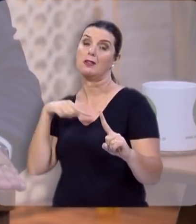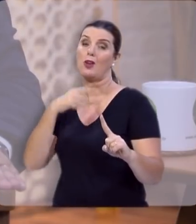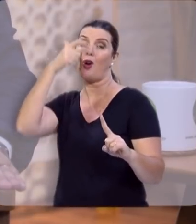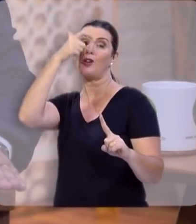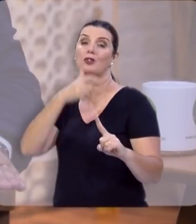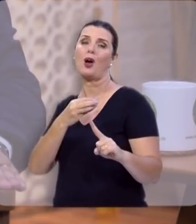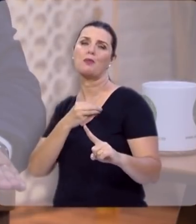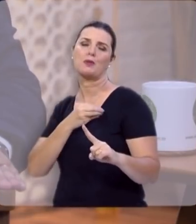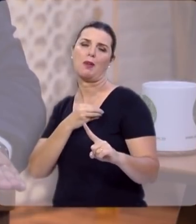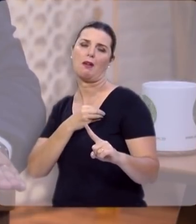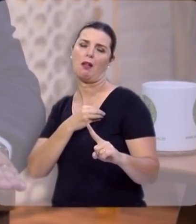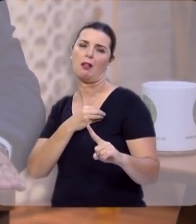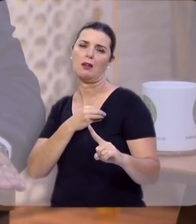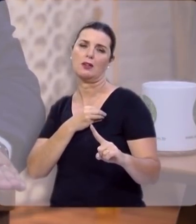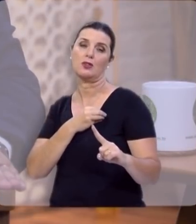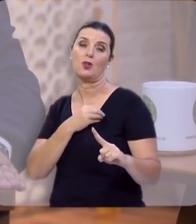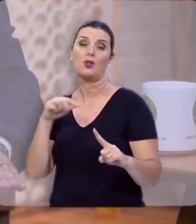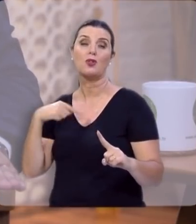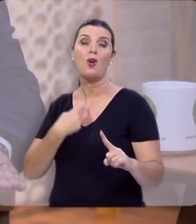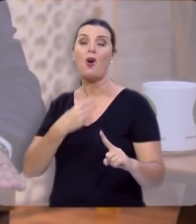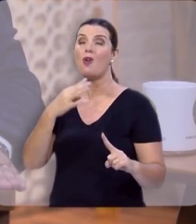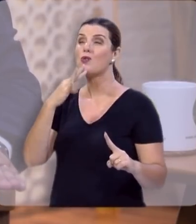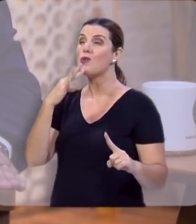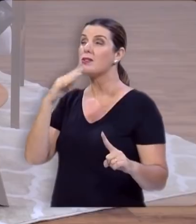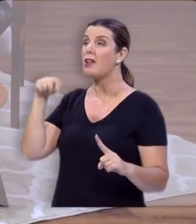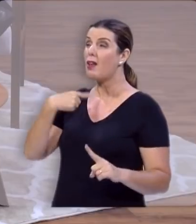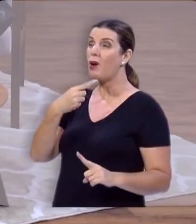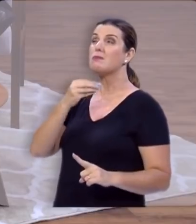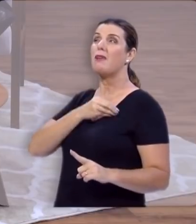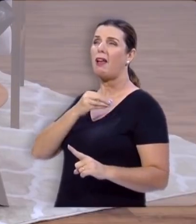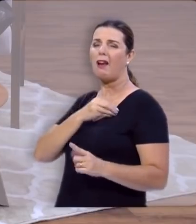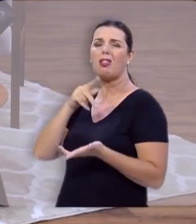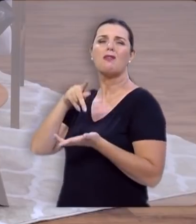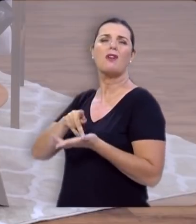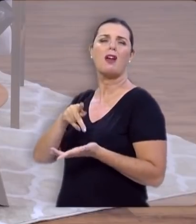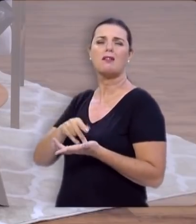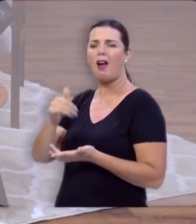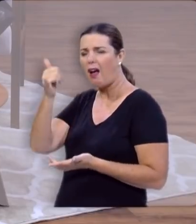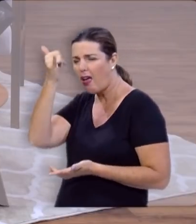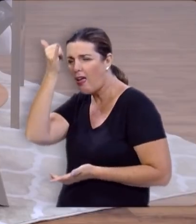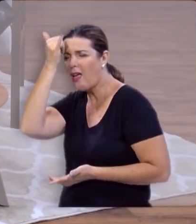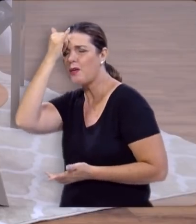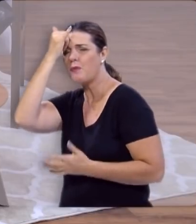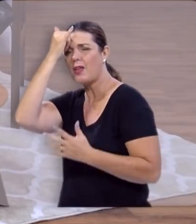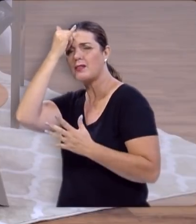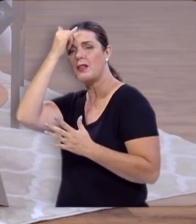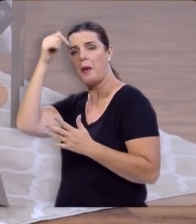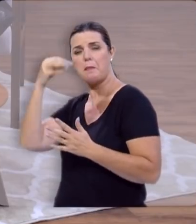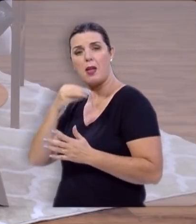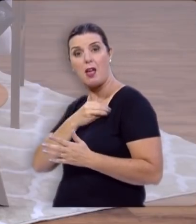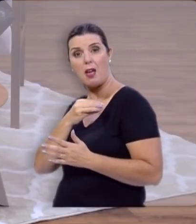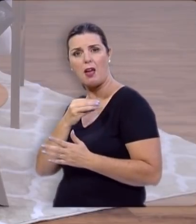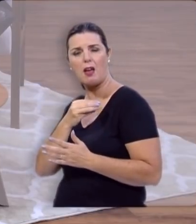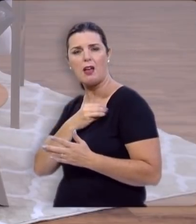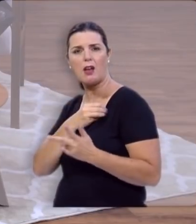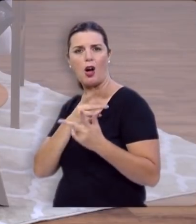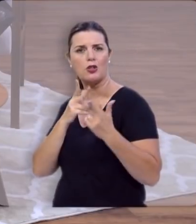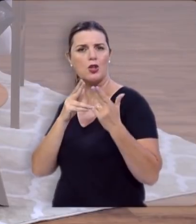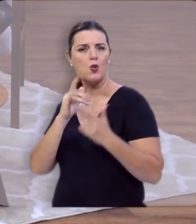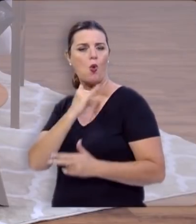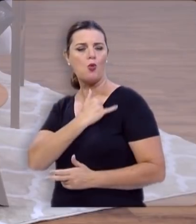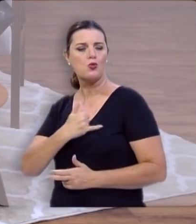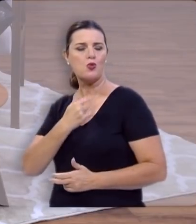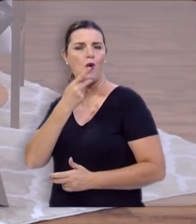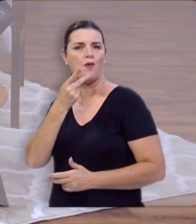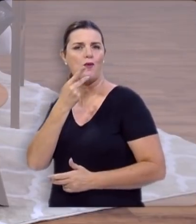nós somos pecadores, reconhecer o nosso pecado e nos arrependendo deste pecado, como disse o apóstolo João na